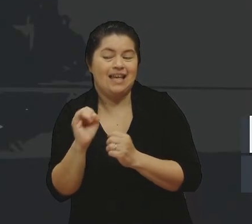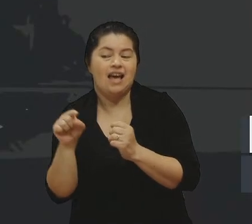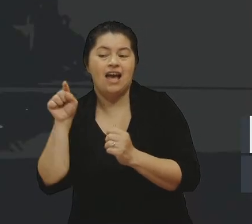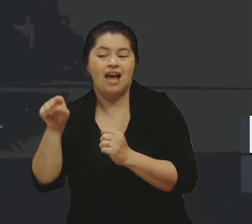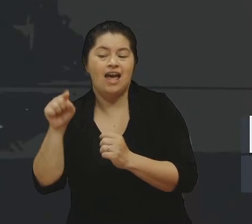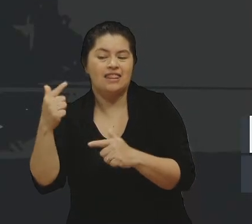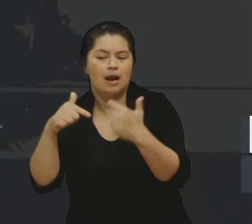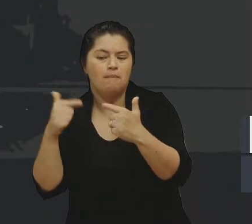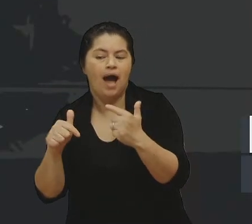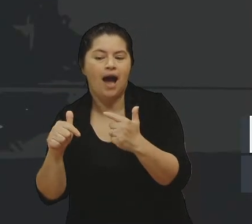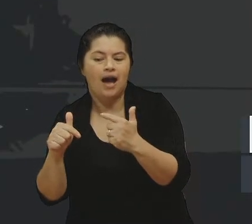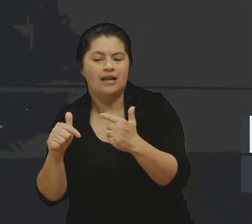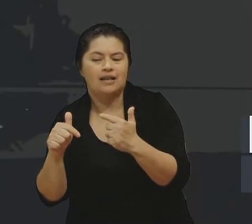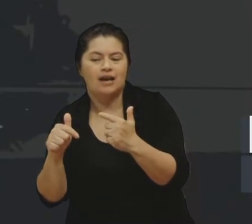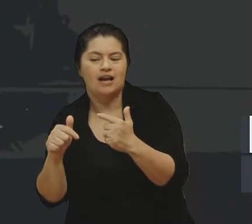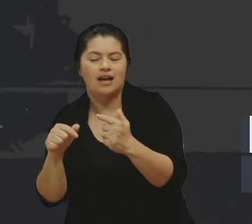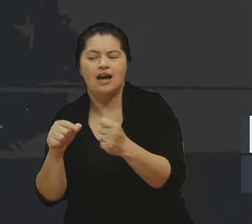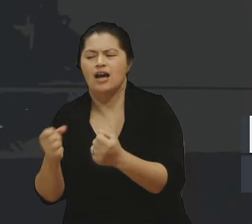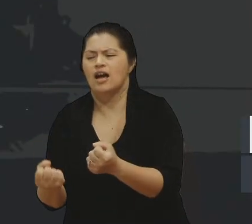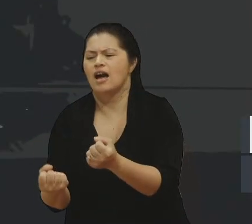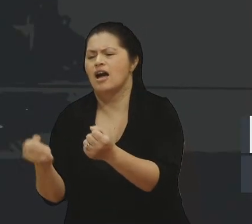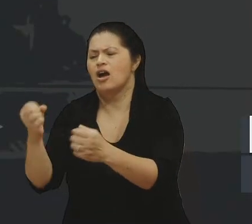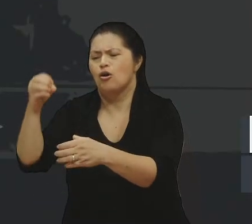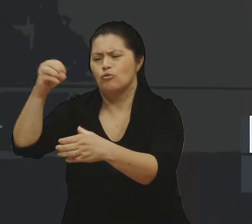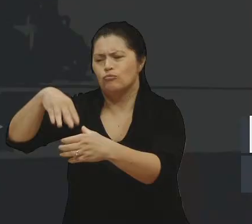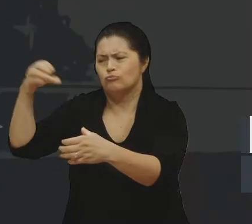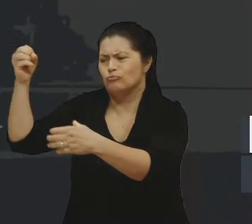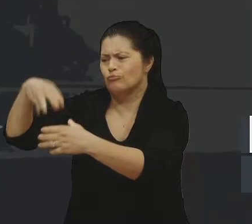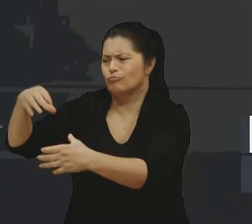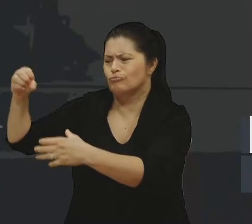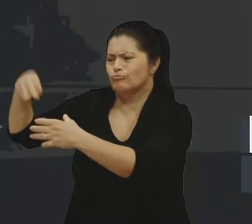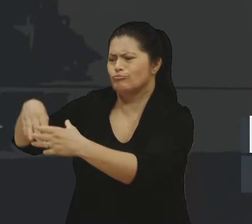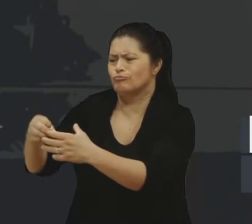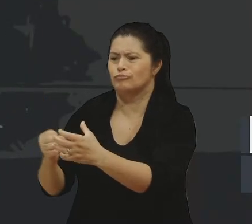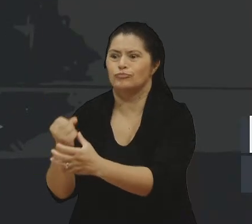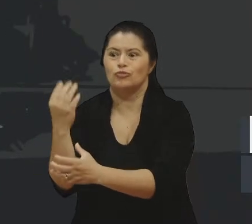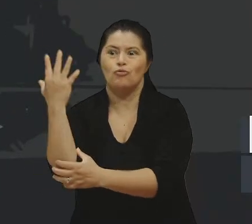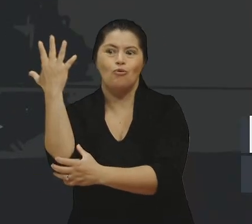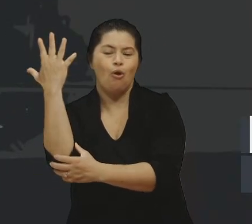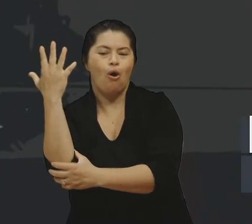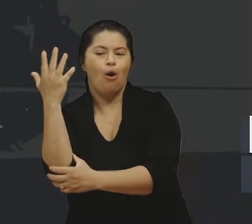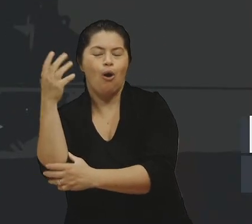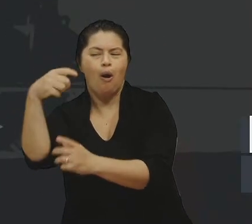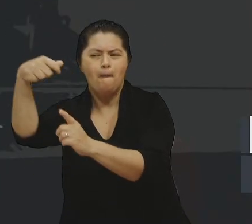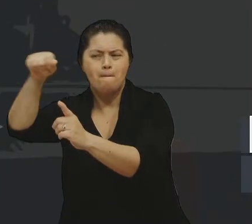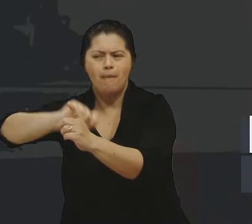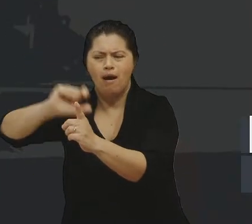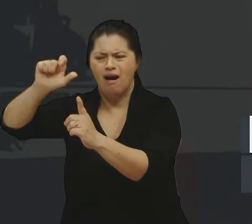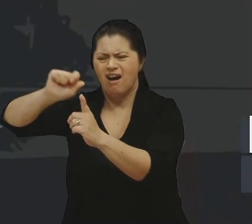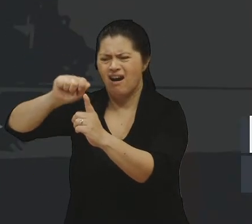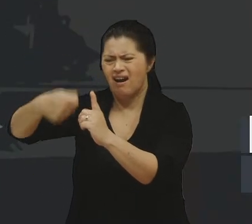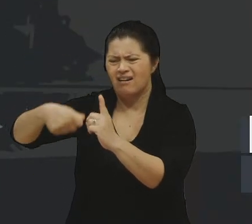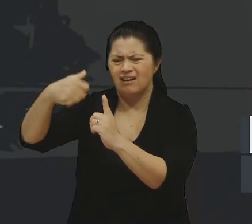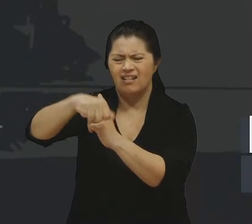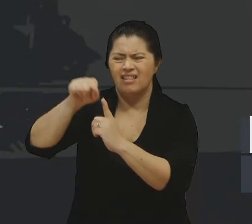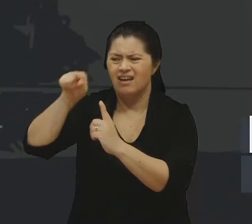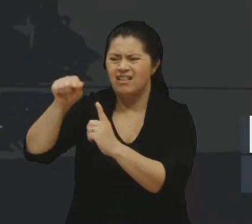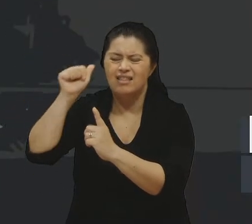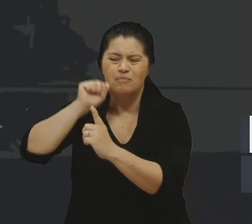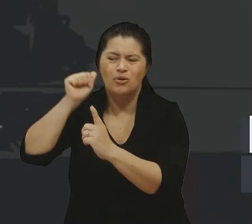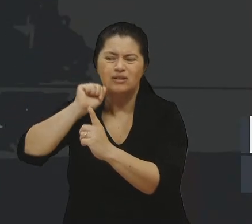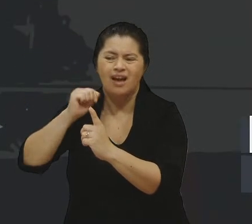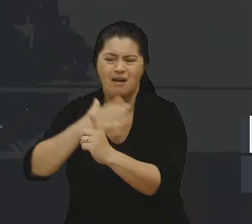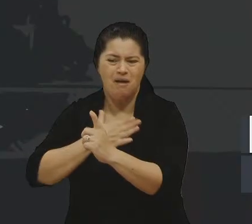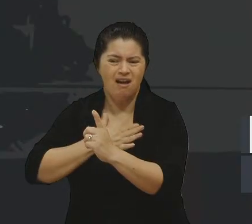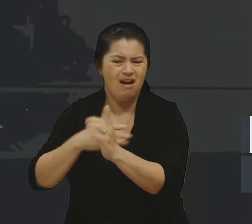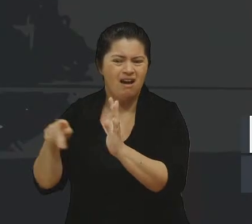ser feliz? Talvez vocês sejam. Ela não vai ser feliz. Então quando o Salmo está dizendo para nós que nós vamos comer do